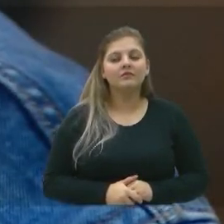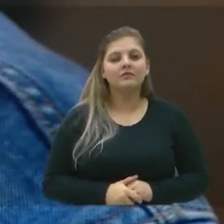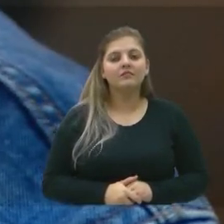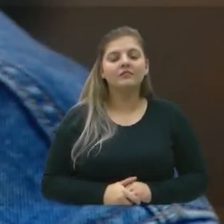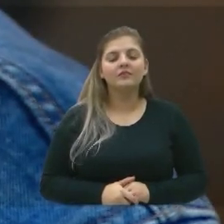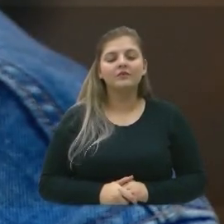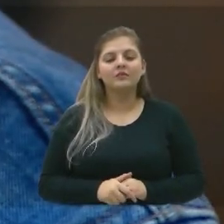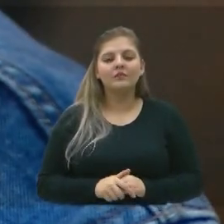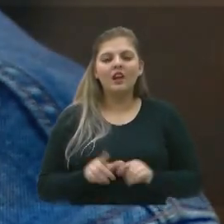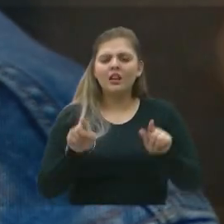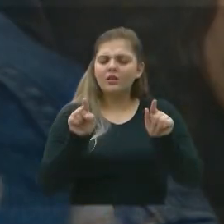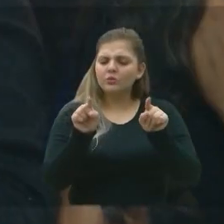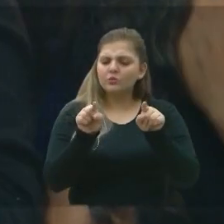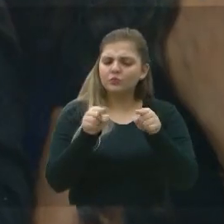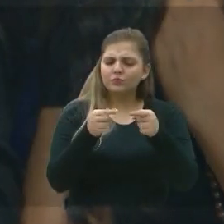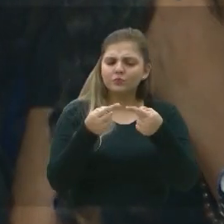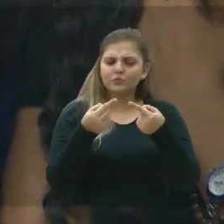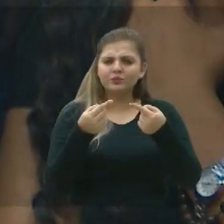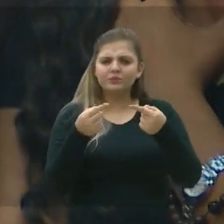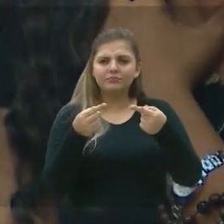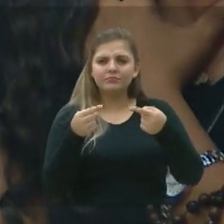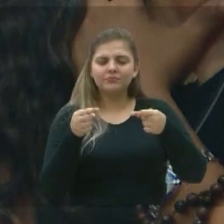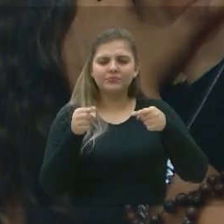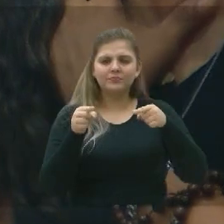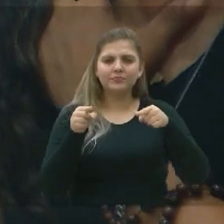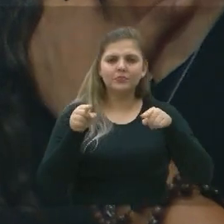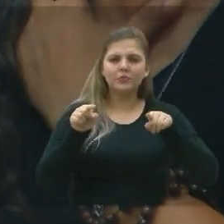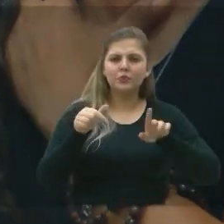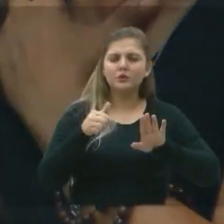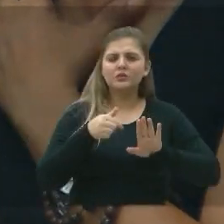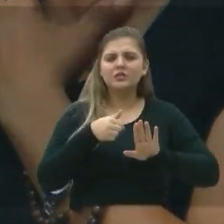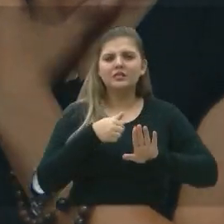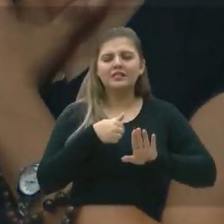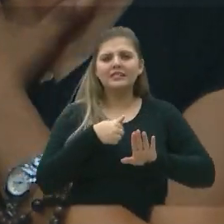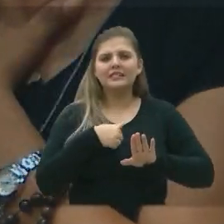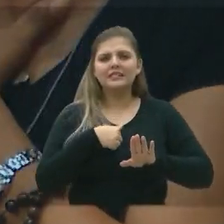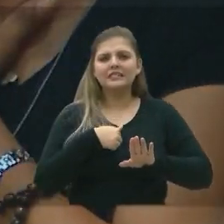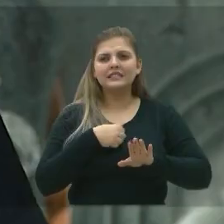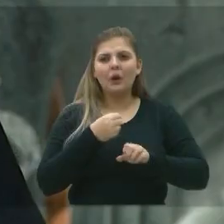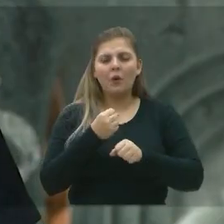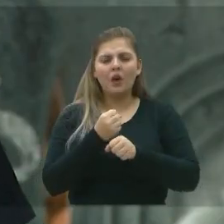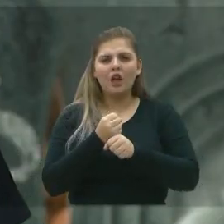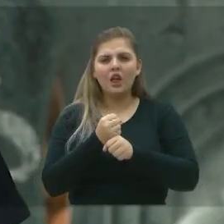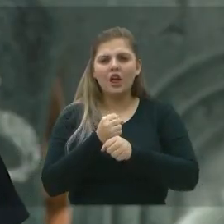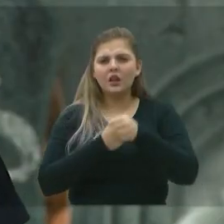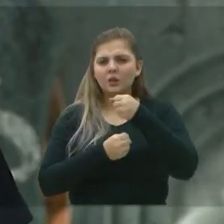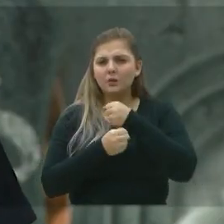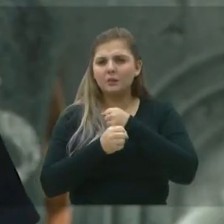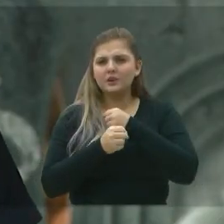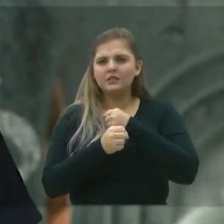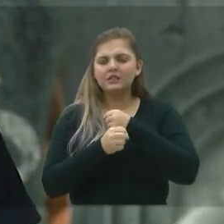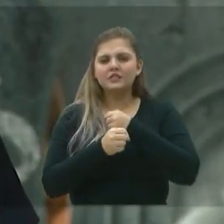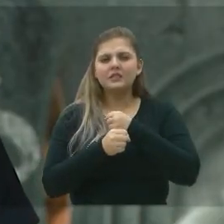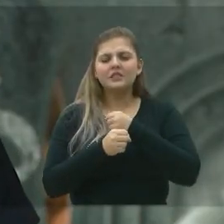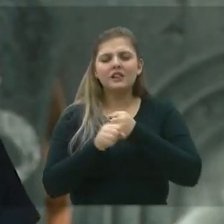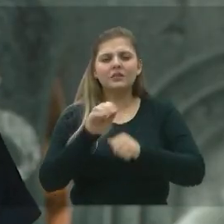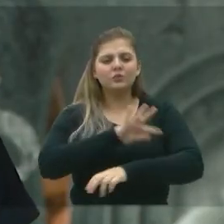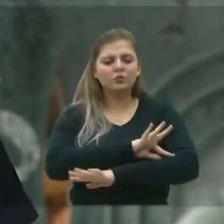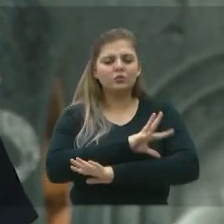Essa canção que eu gravei, acho que o ano passado, fruto do nosso cerco de